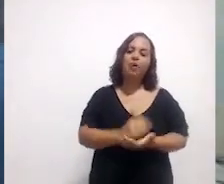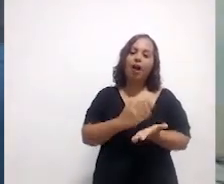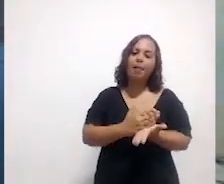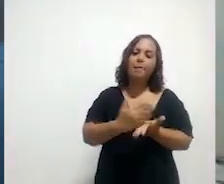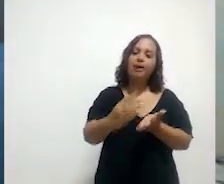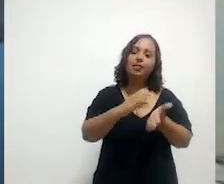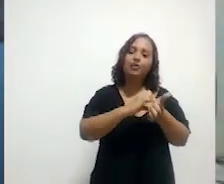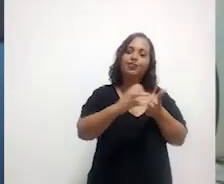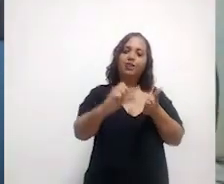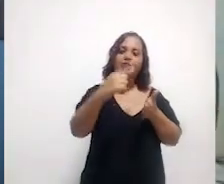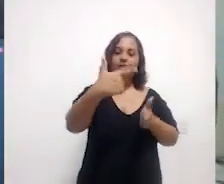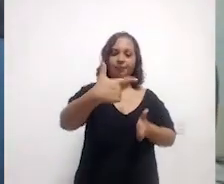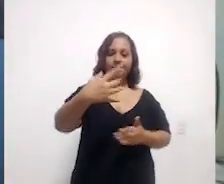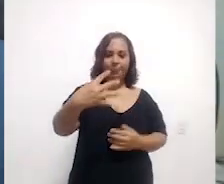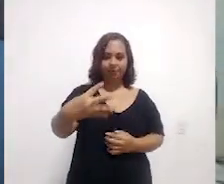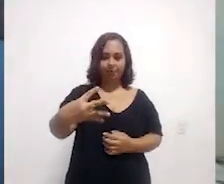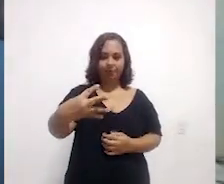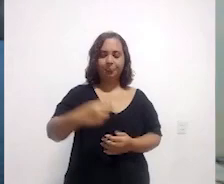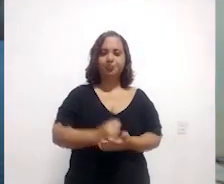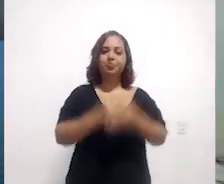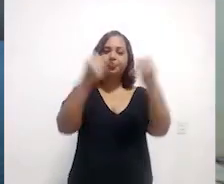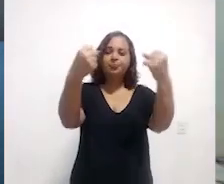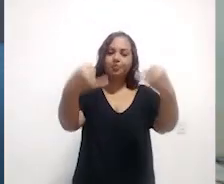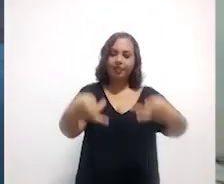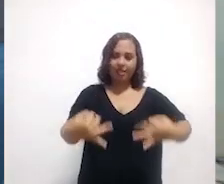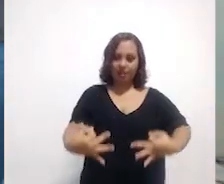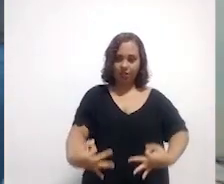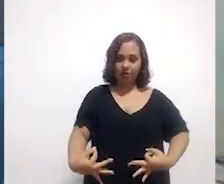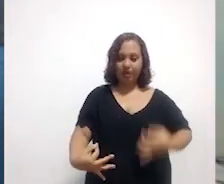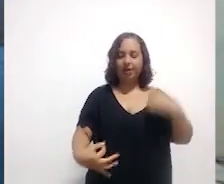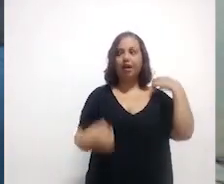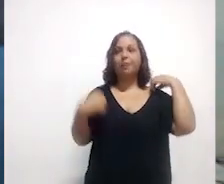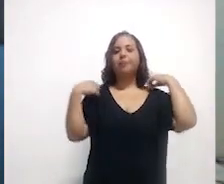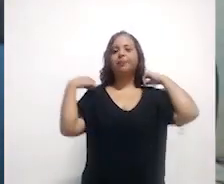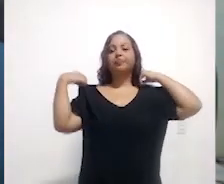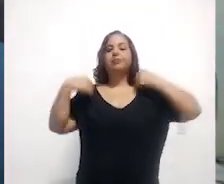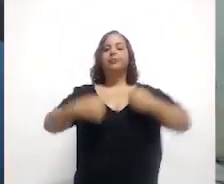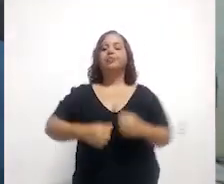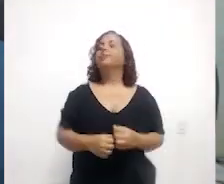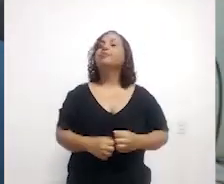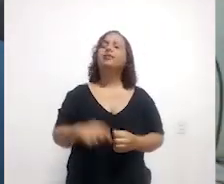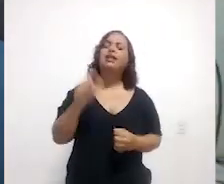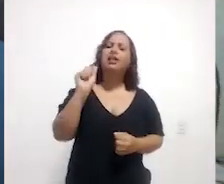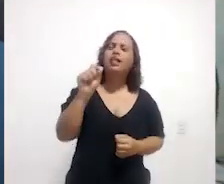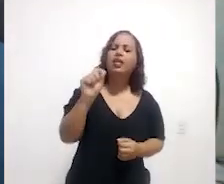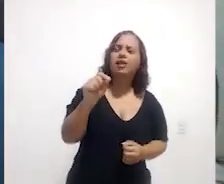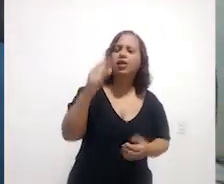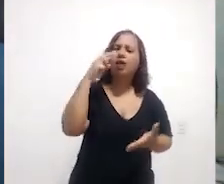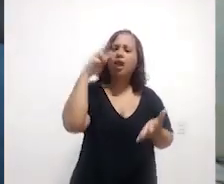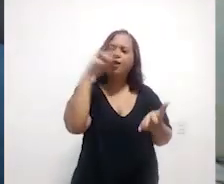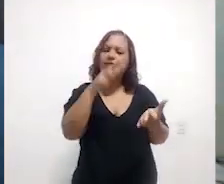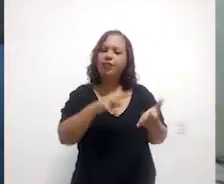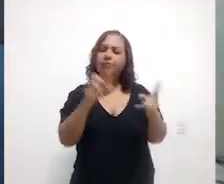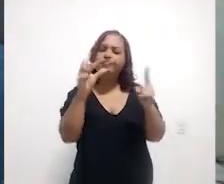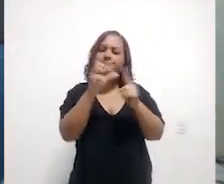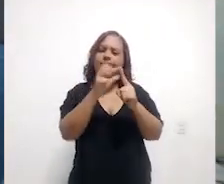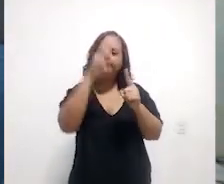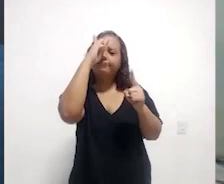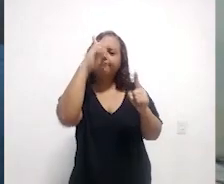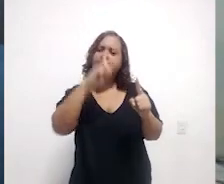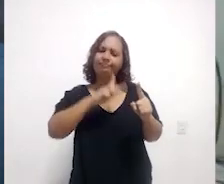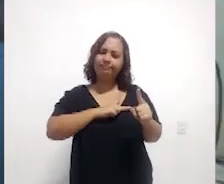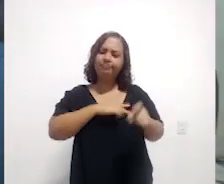partir do verso 24, que diz: portanto, quem ouve essas minhas palavras e